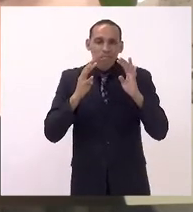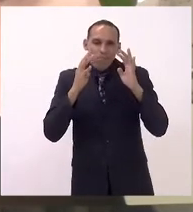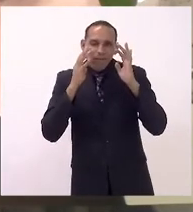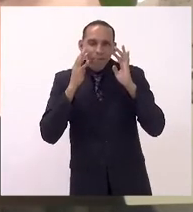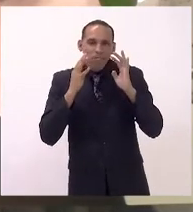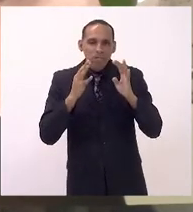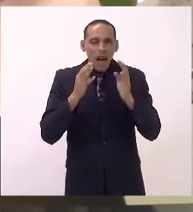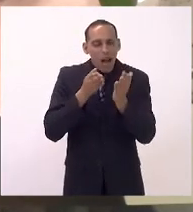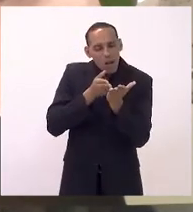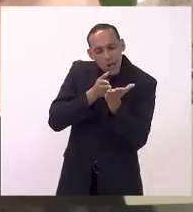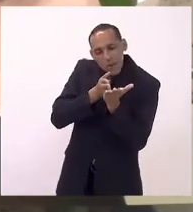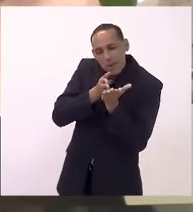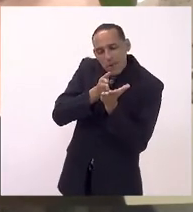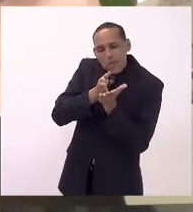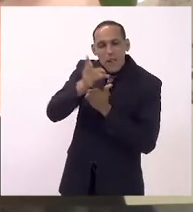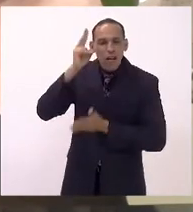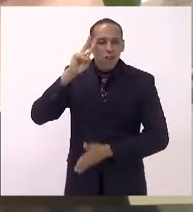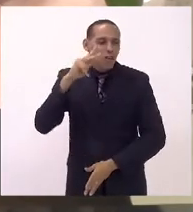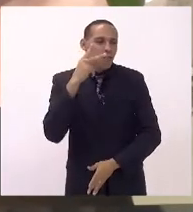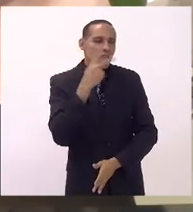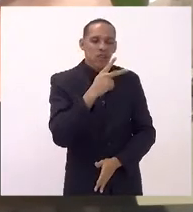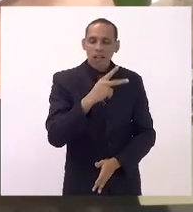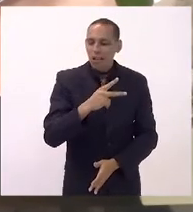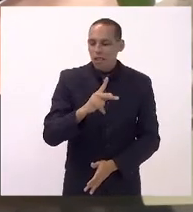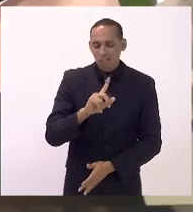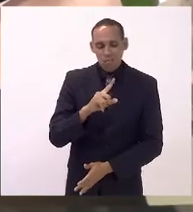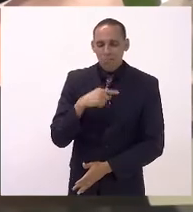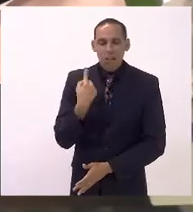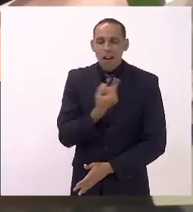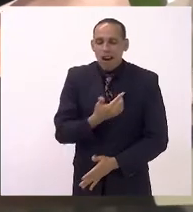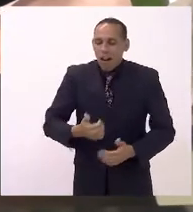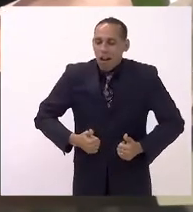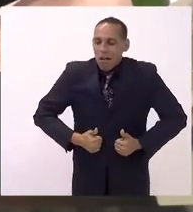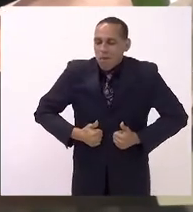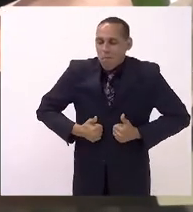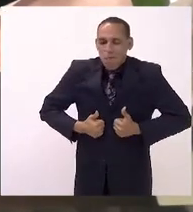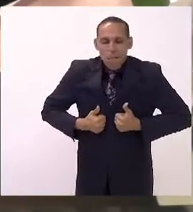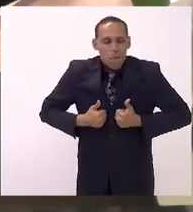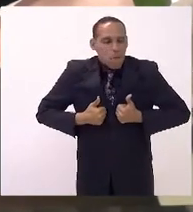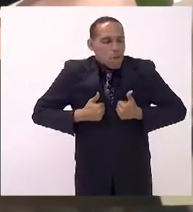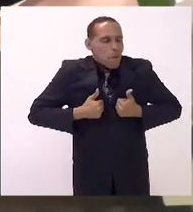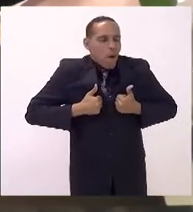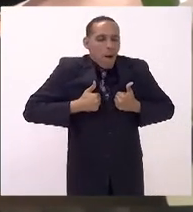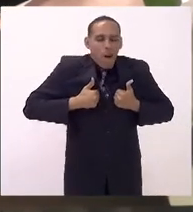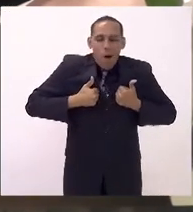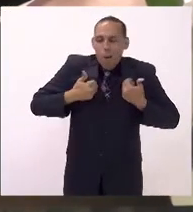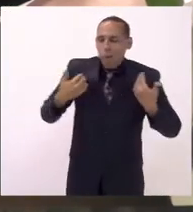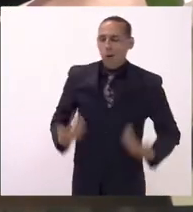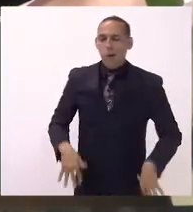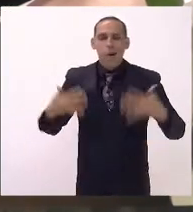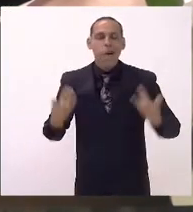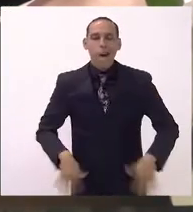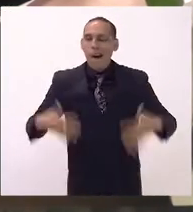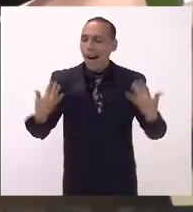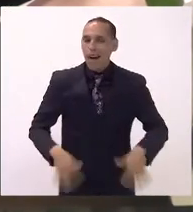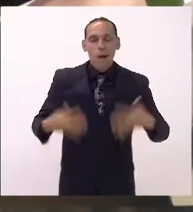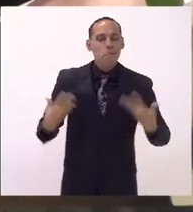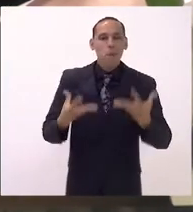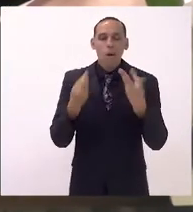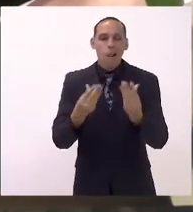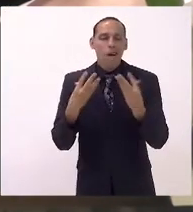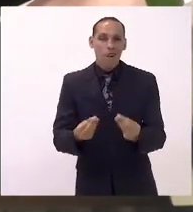essa sua trajetória, ela só nos enche de orgulho. Né, mas muita coisa